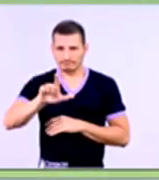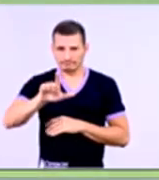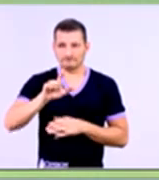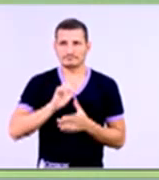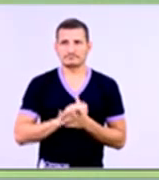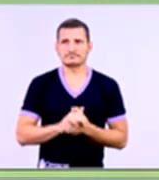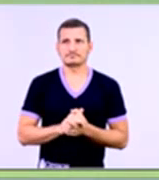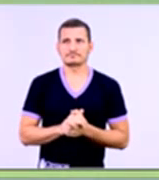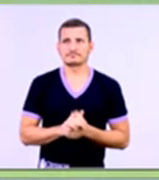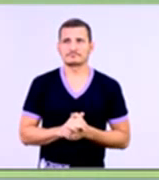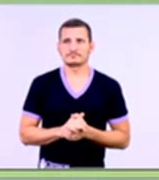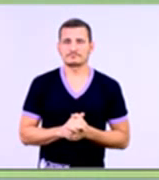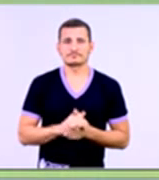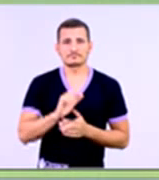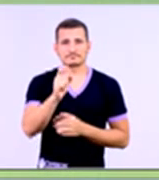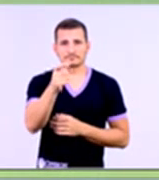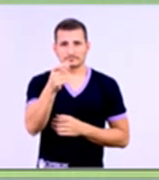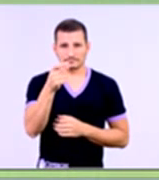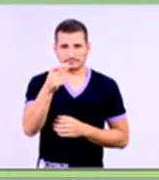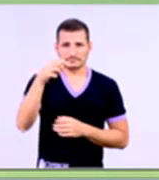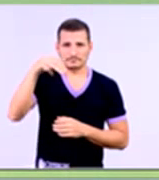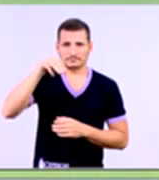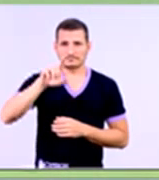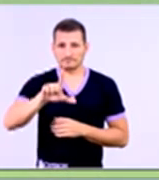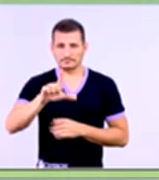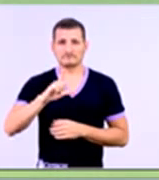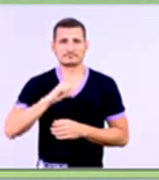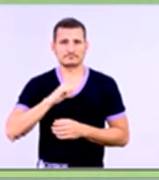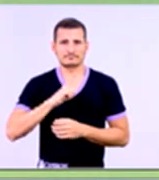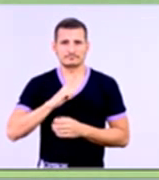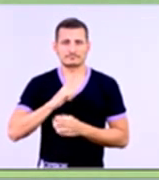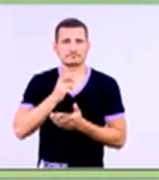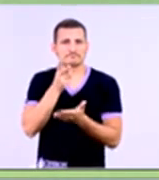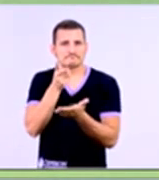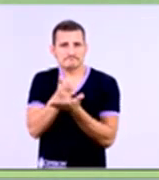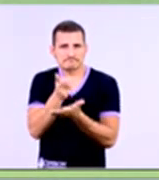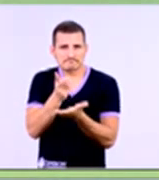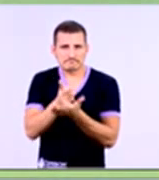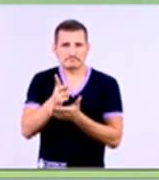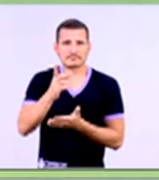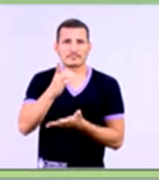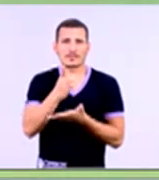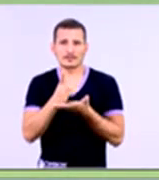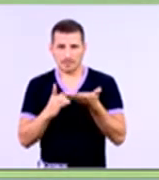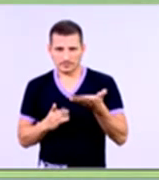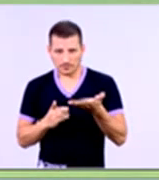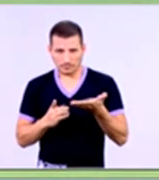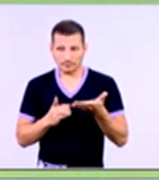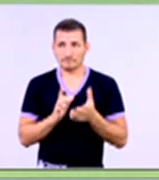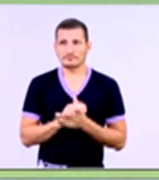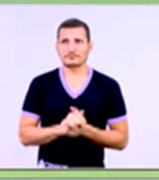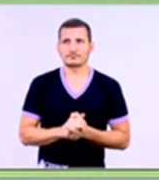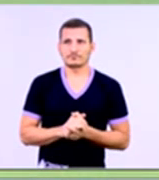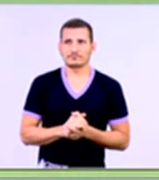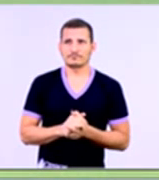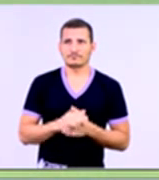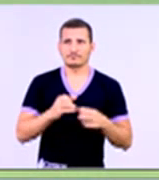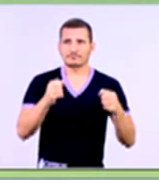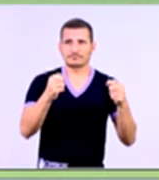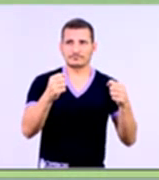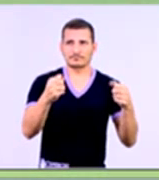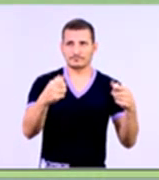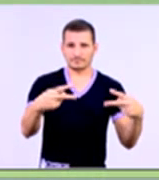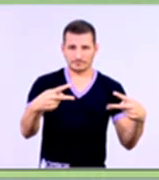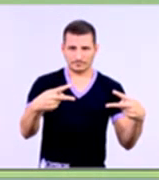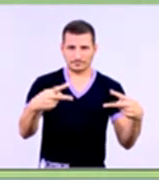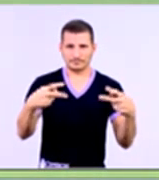vimos que o XML possui a mesma lógica de declaração, uma tag que abre e fecha e